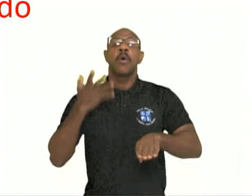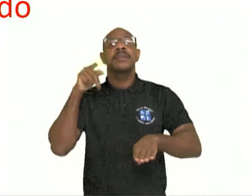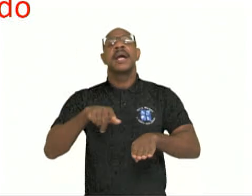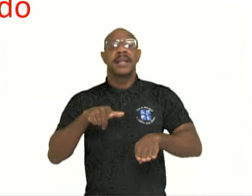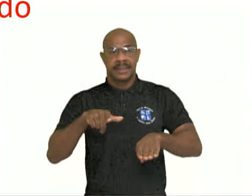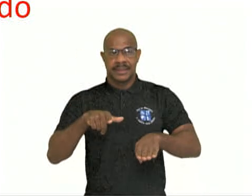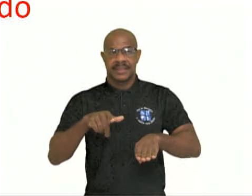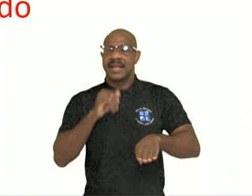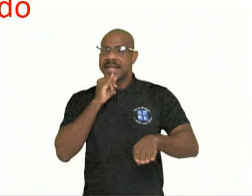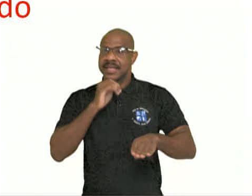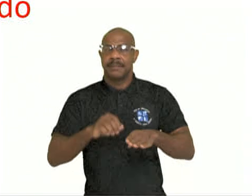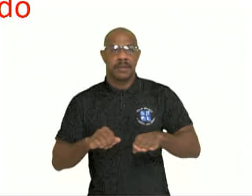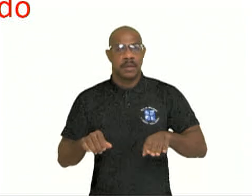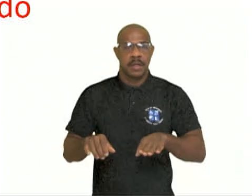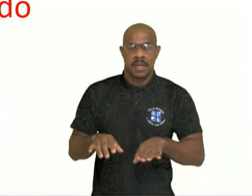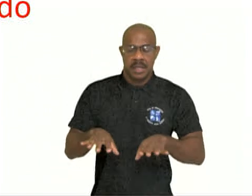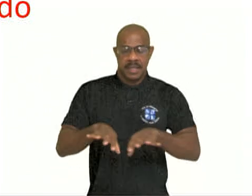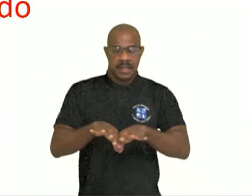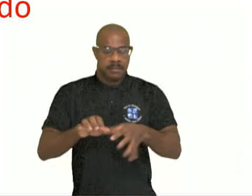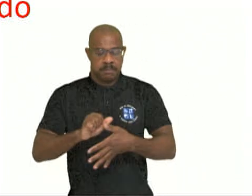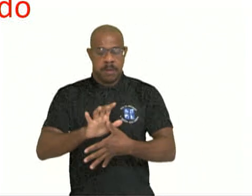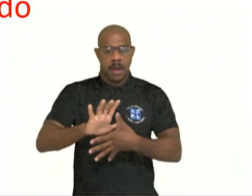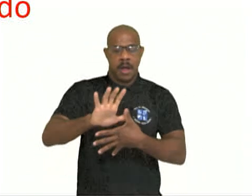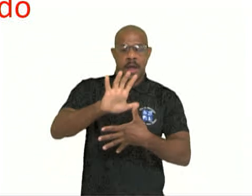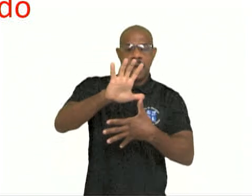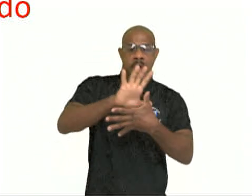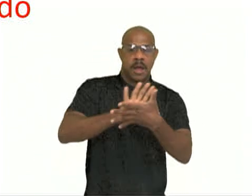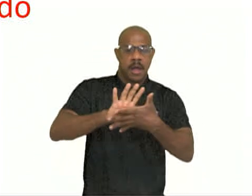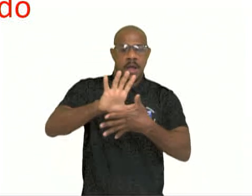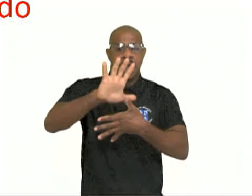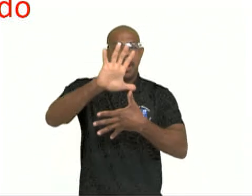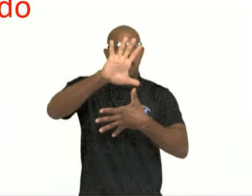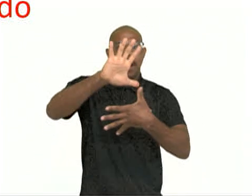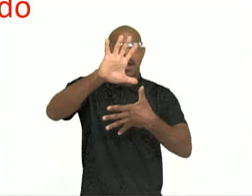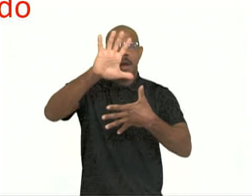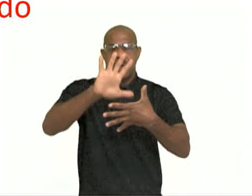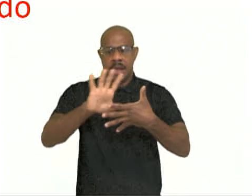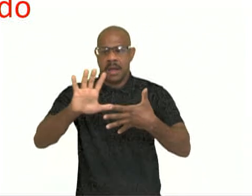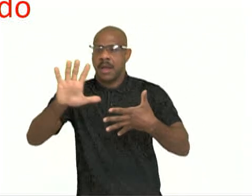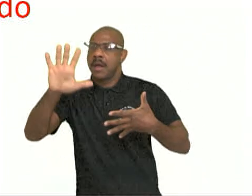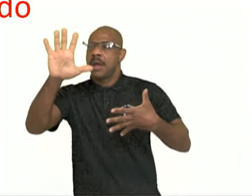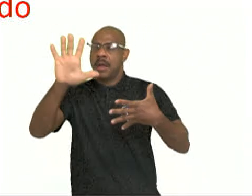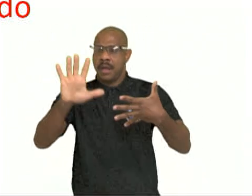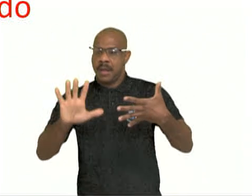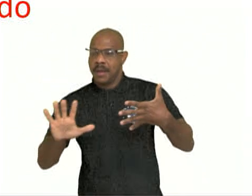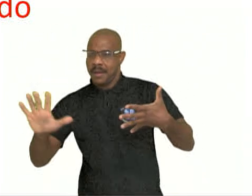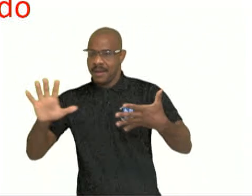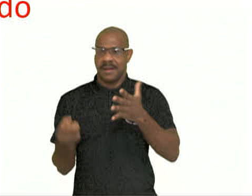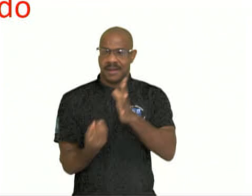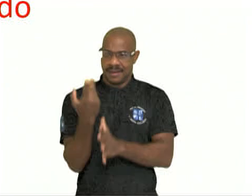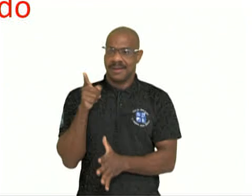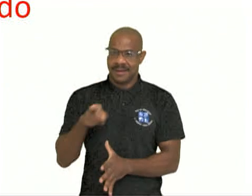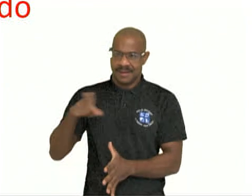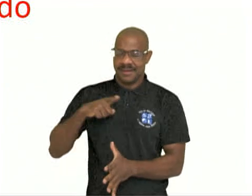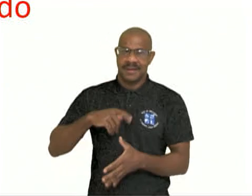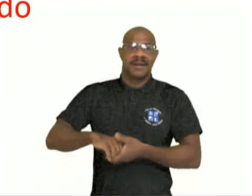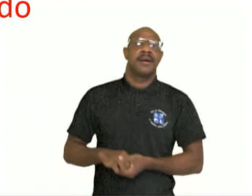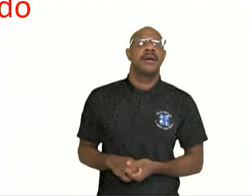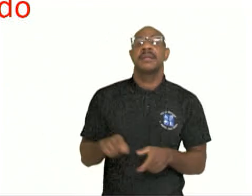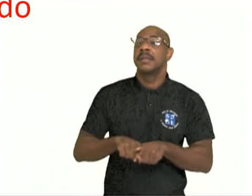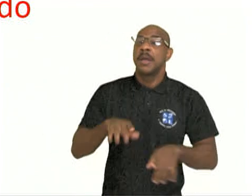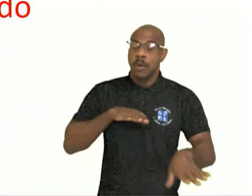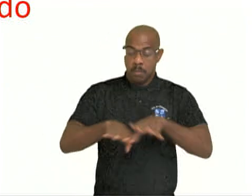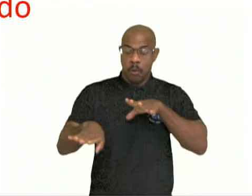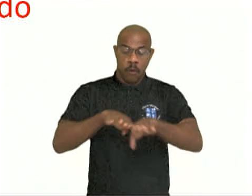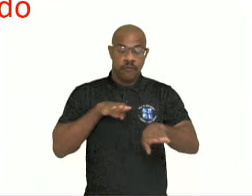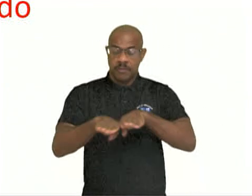planeta? Por exemplo, a separação dos continentes é uma característica ali resultante do tectonismo. E é também pelo